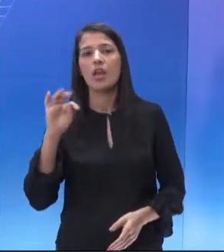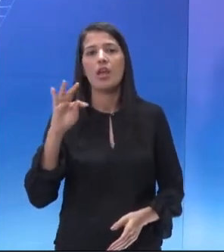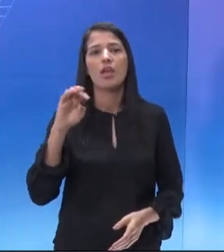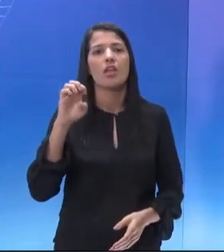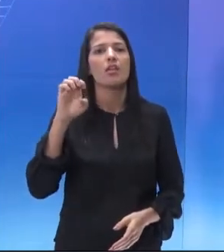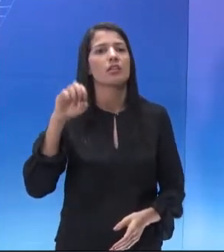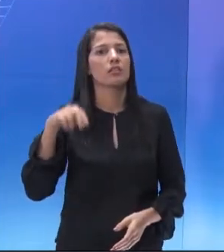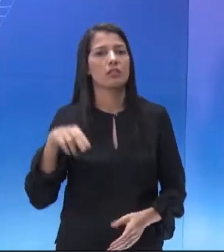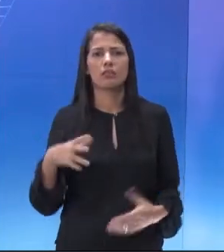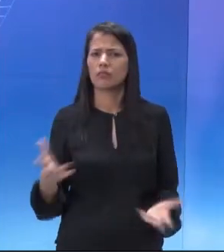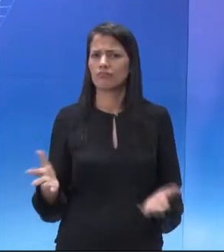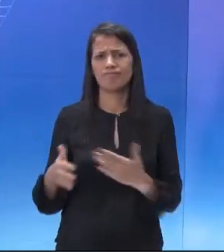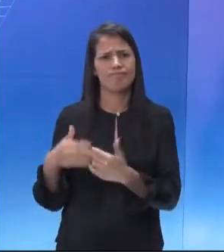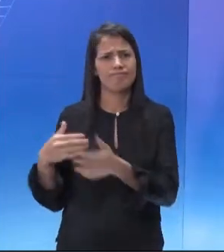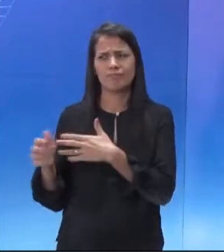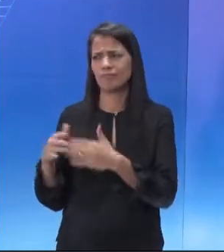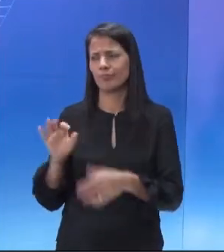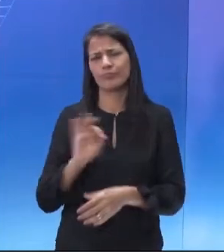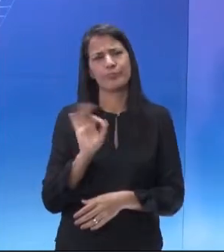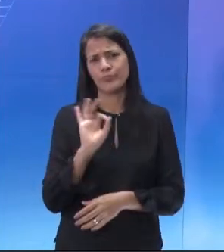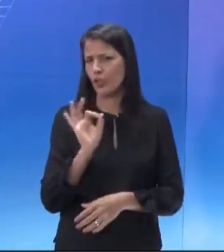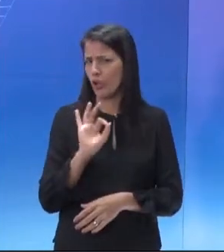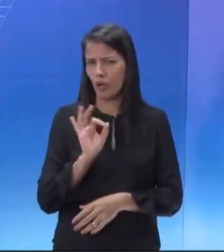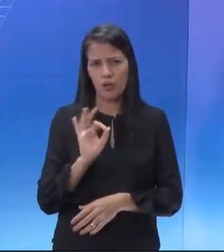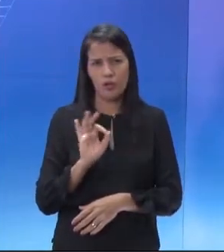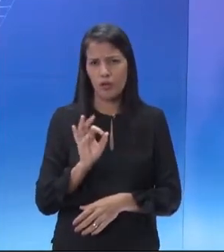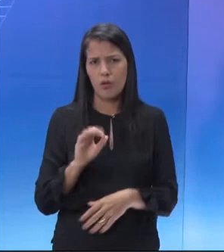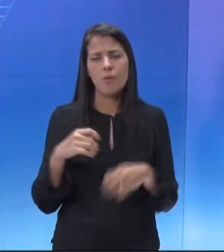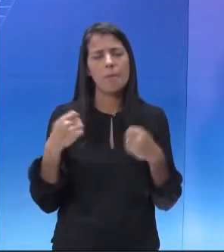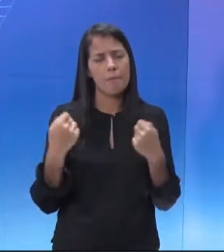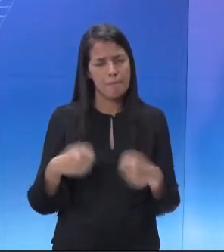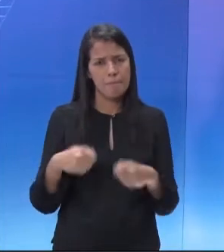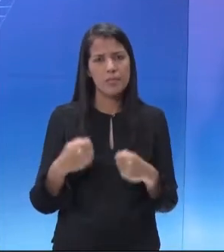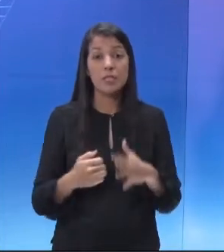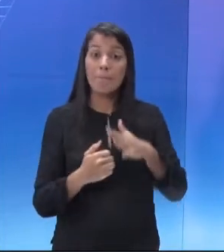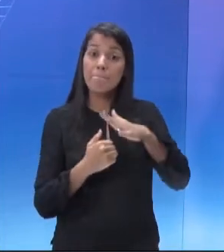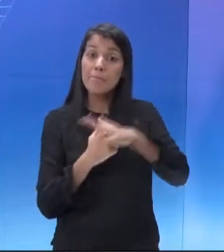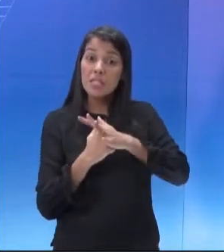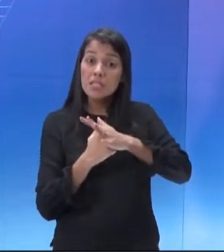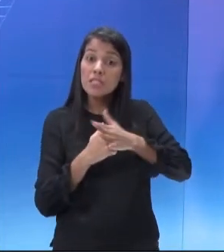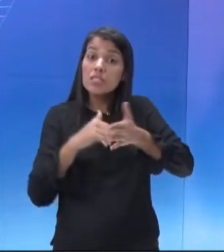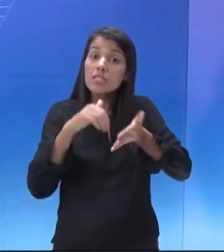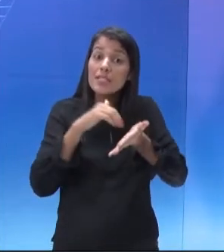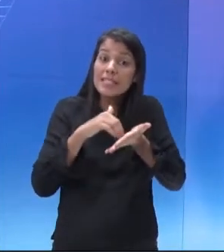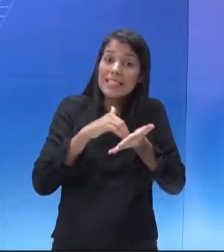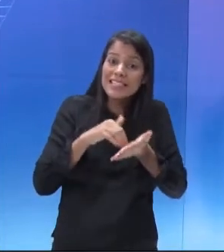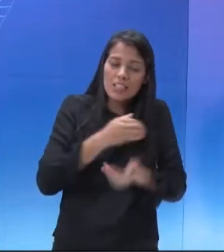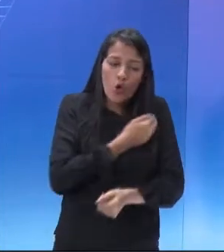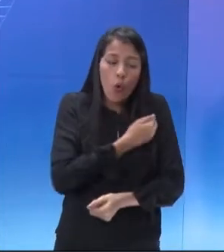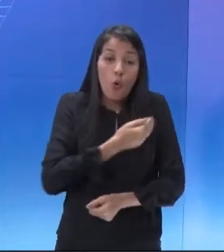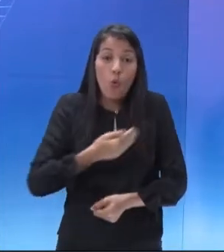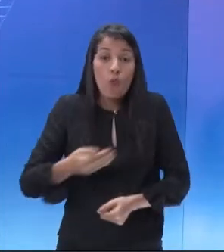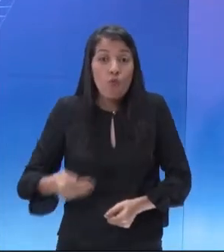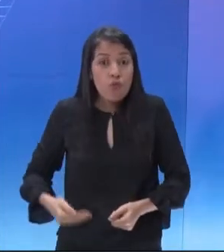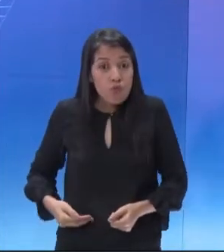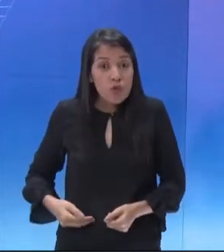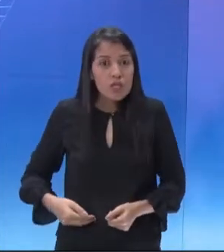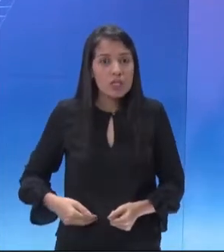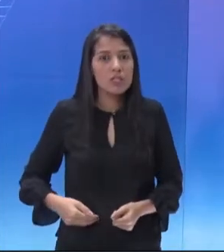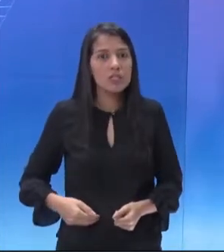falando, o professor Lietten falou. Não, o professor Lietten não referenda o que você vai escrever na sua redação.